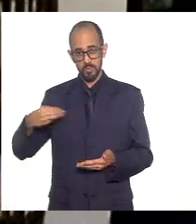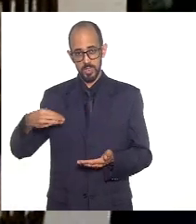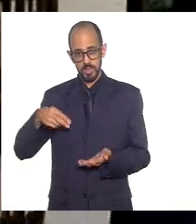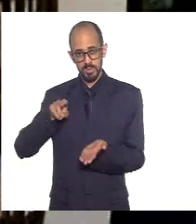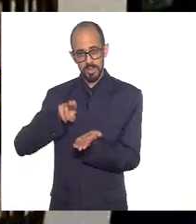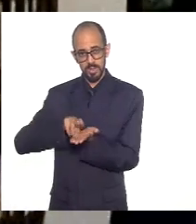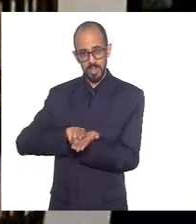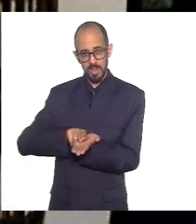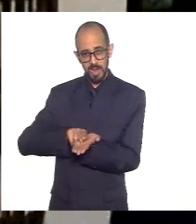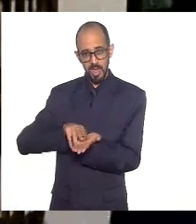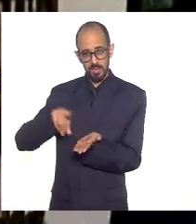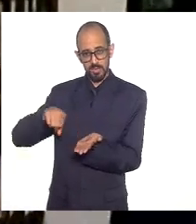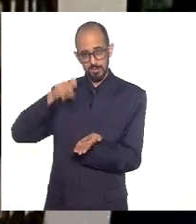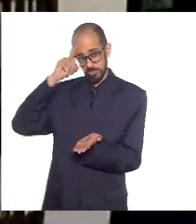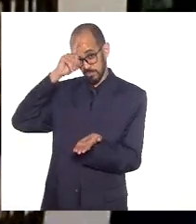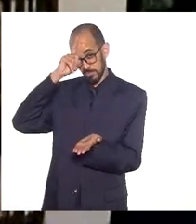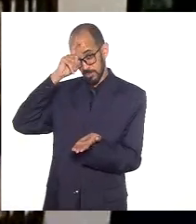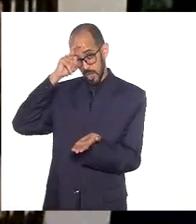Covid-19,